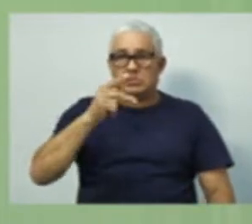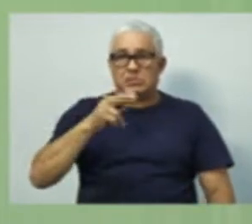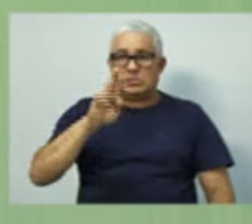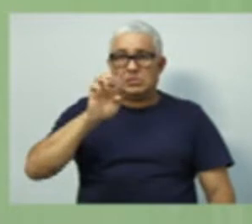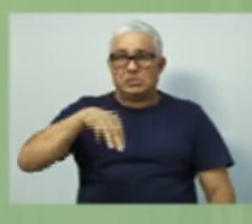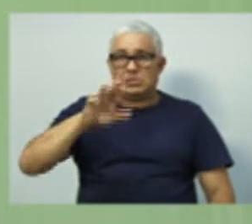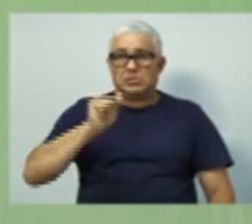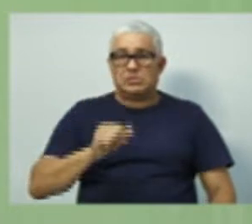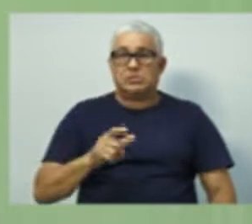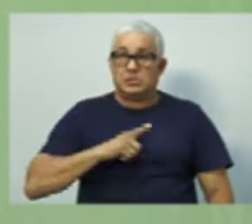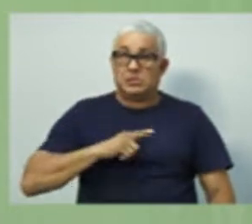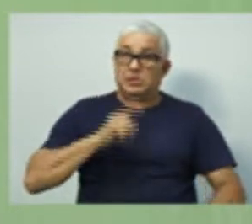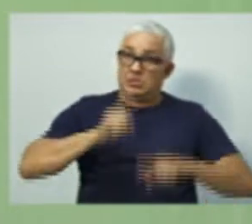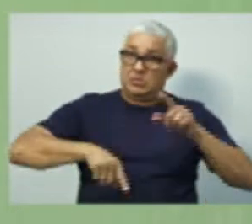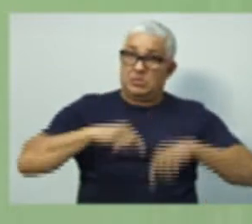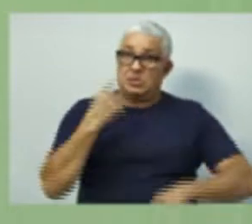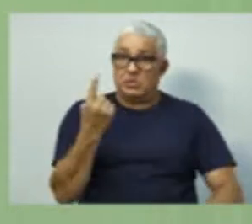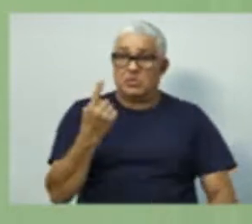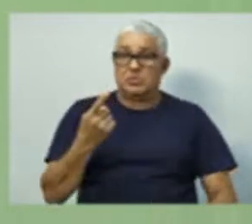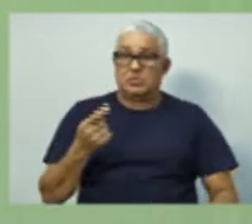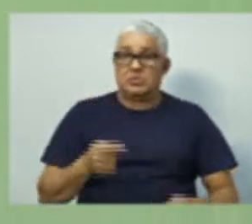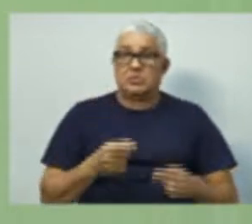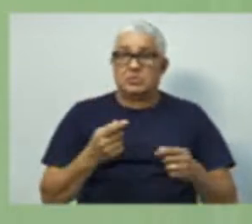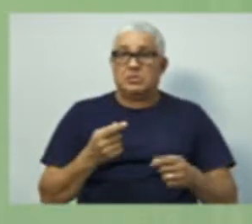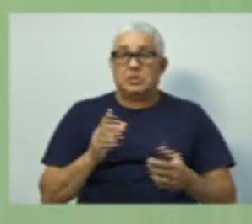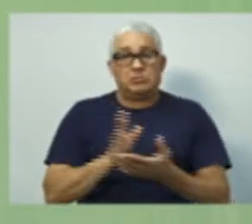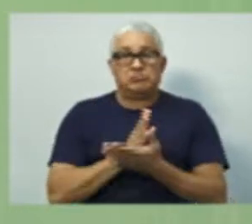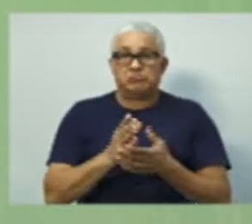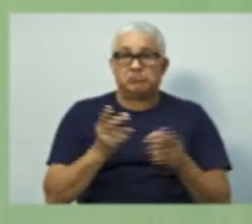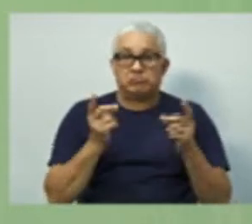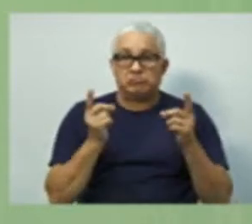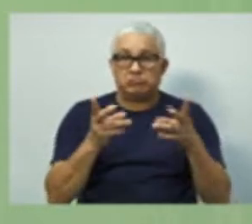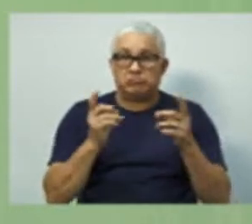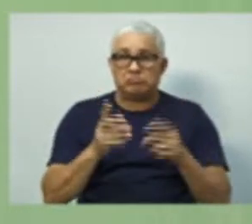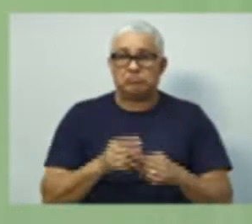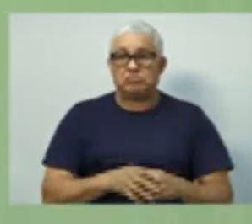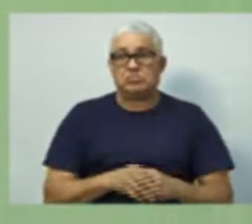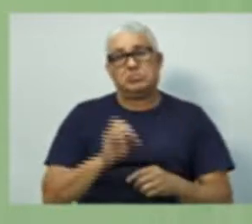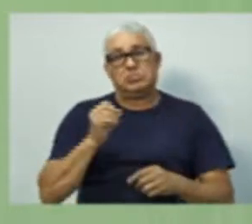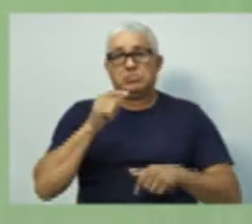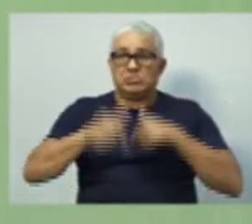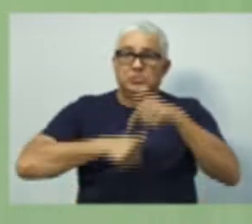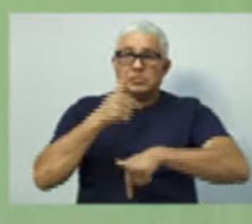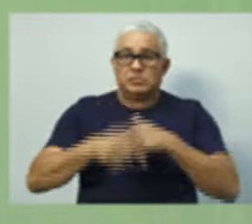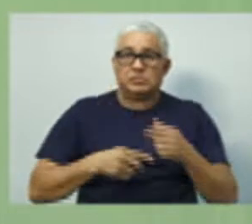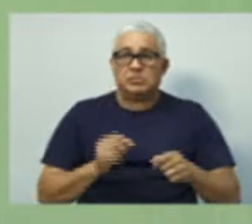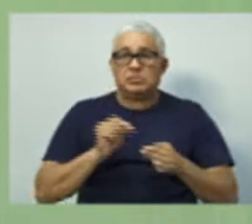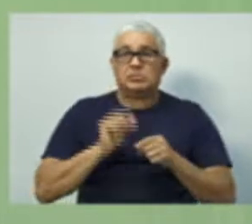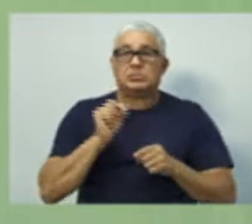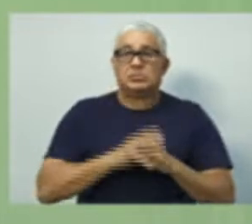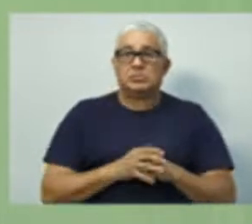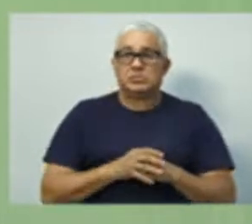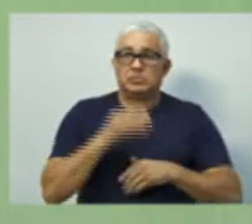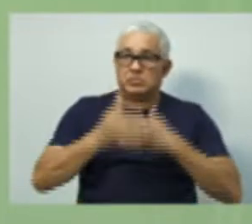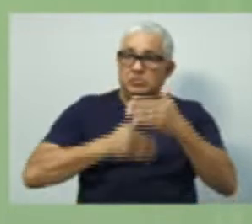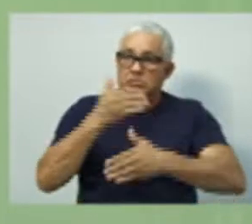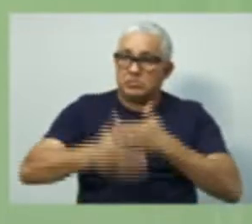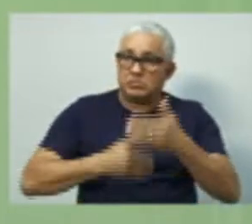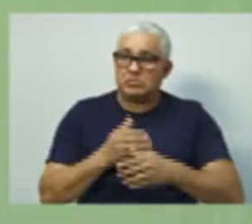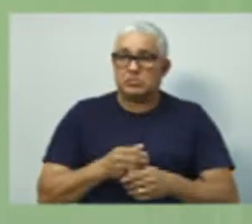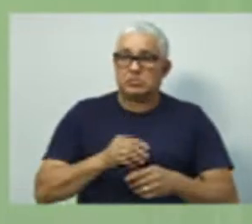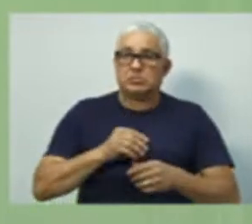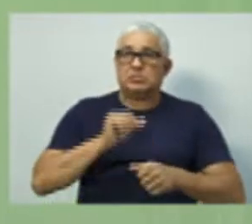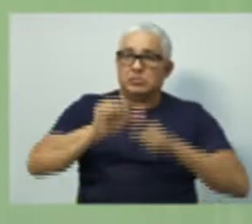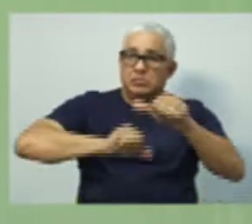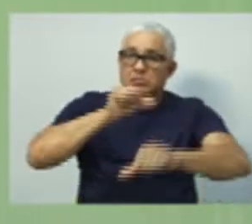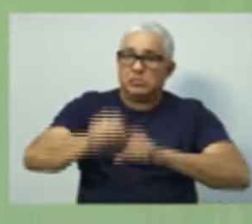o processo de planejamento dos outros aspectos operacionais da empresa, receita, matéria-prima, mão